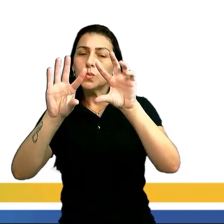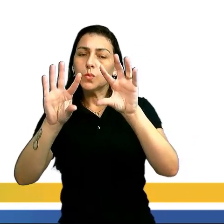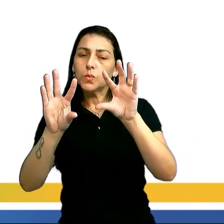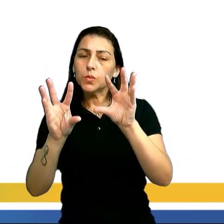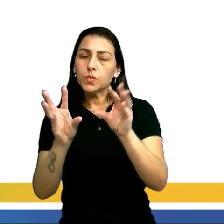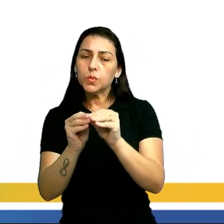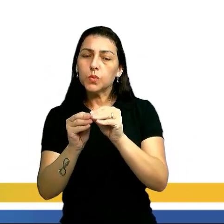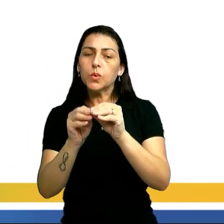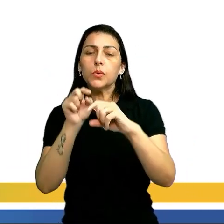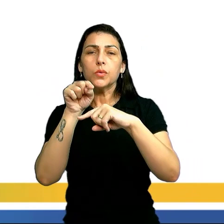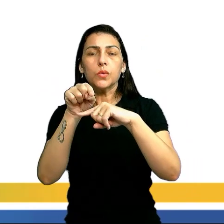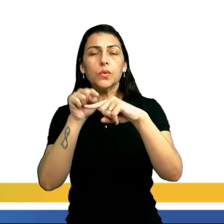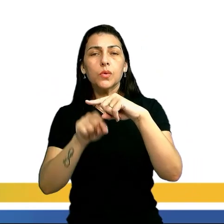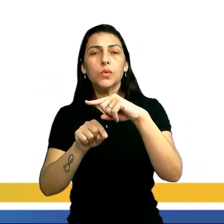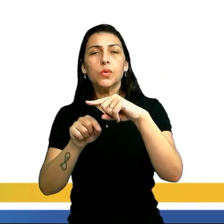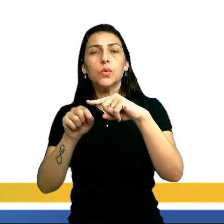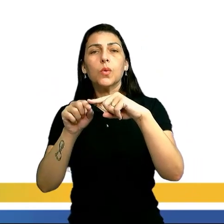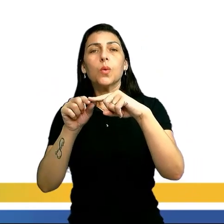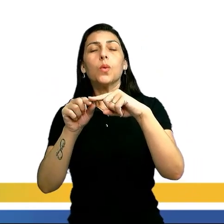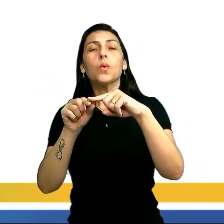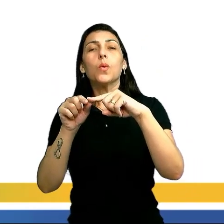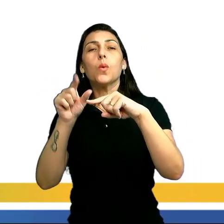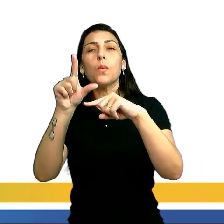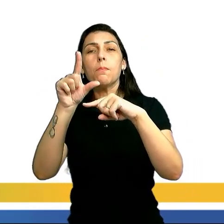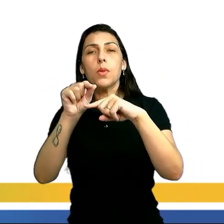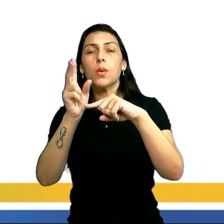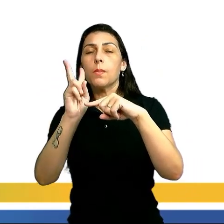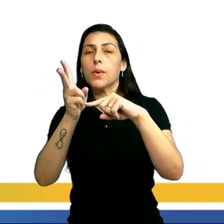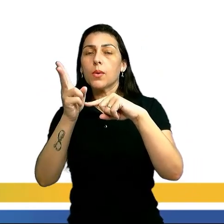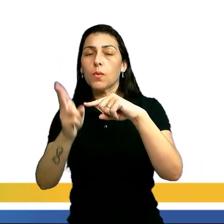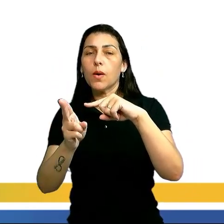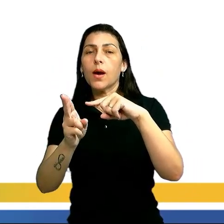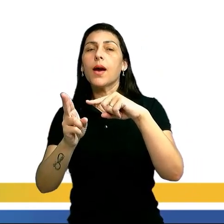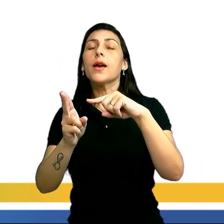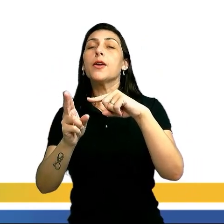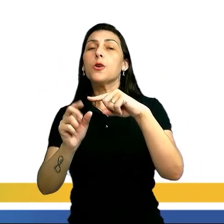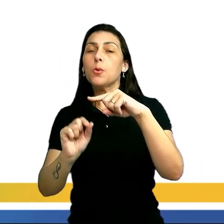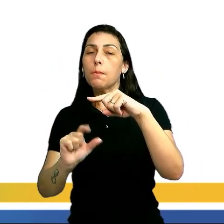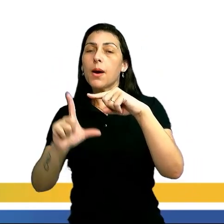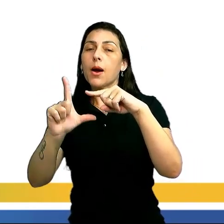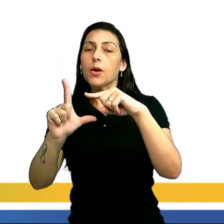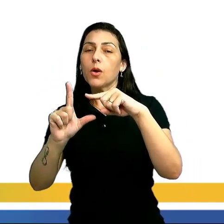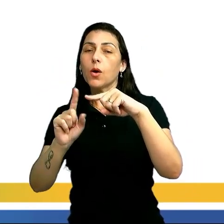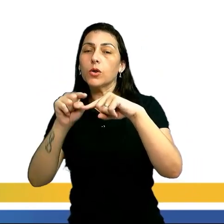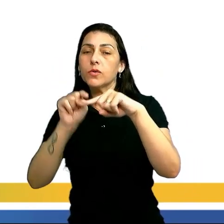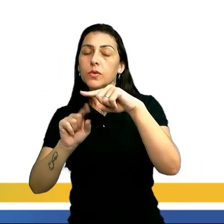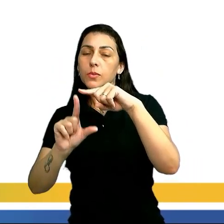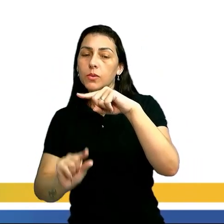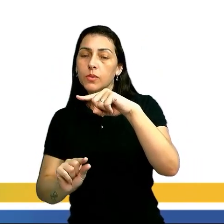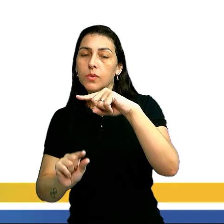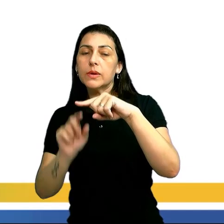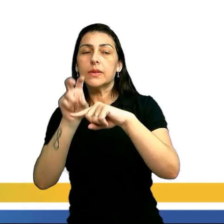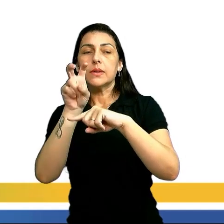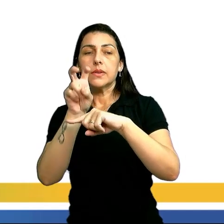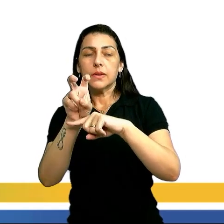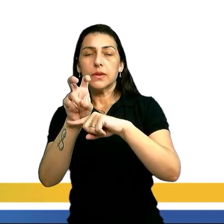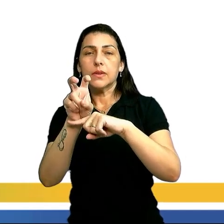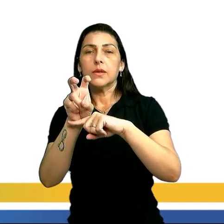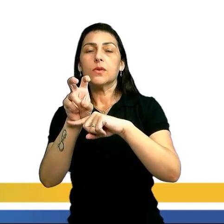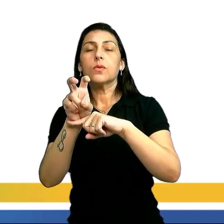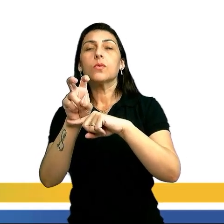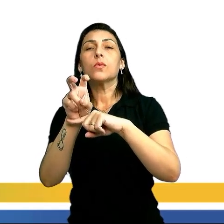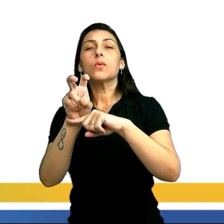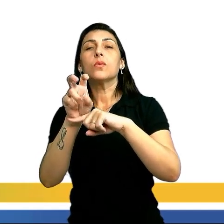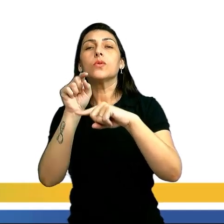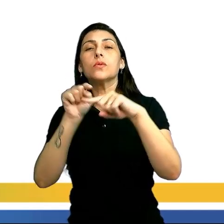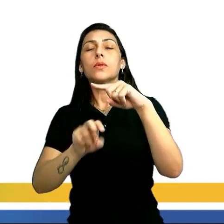simplificar. Divide o menor por ele mesmo e o maior pelo menor. Ou seja, 5 dividido para